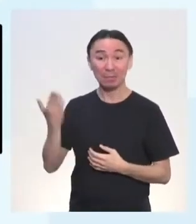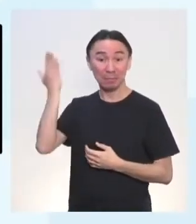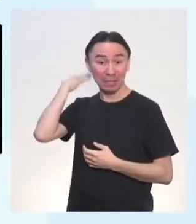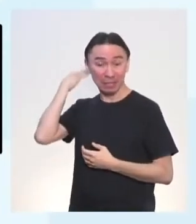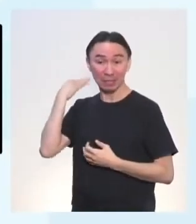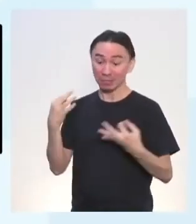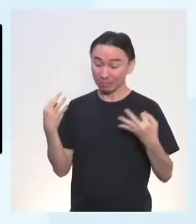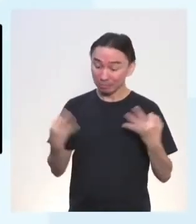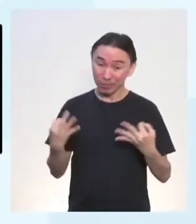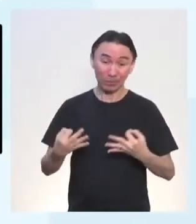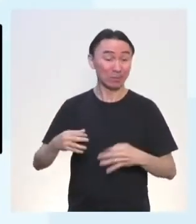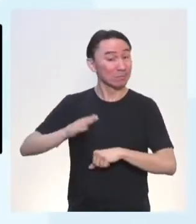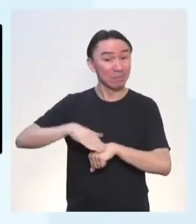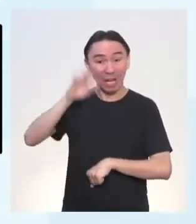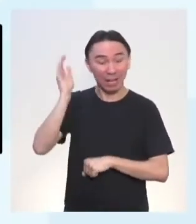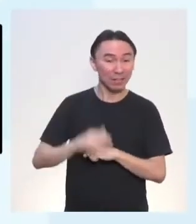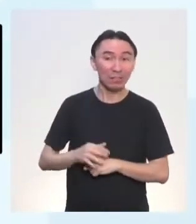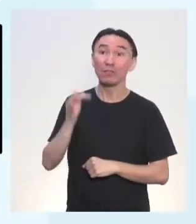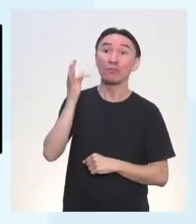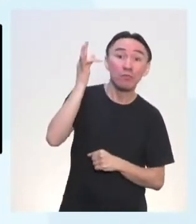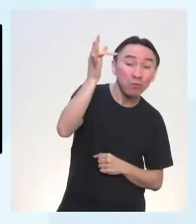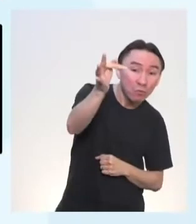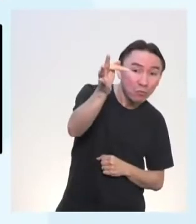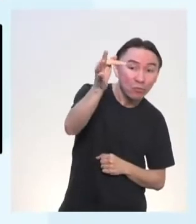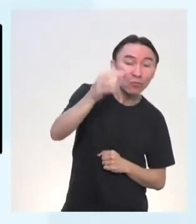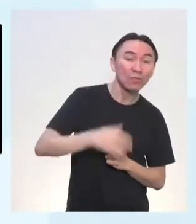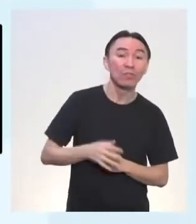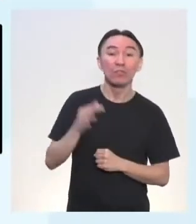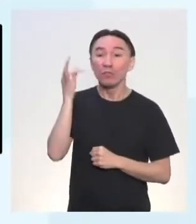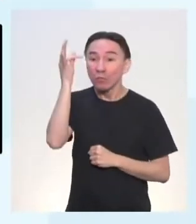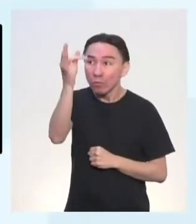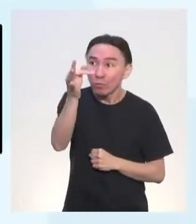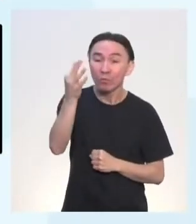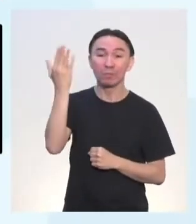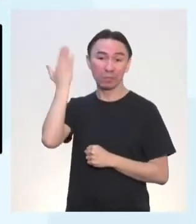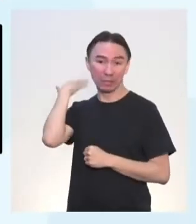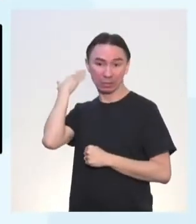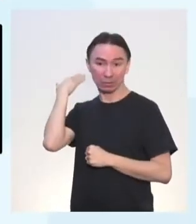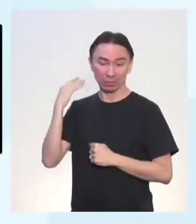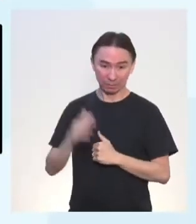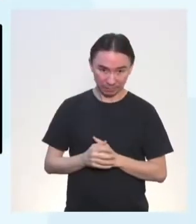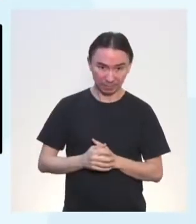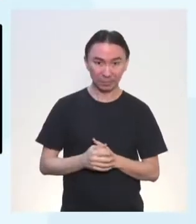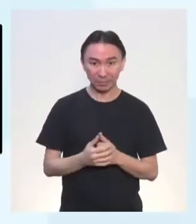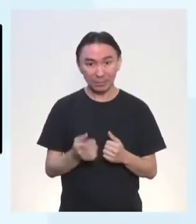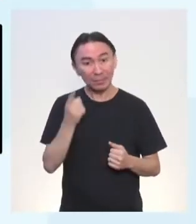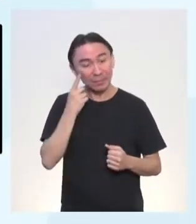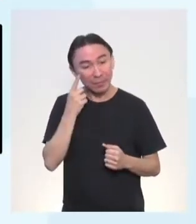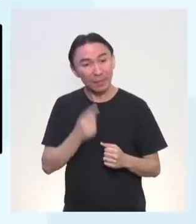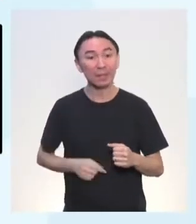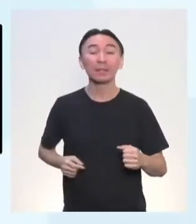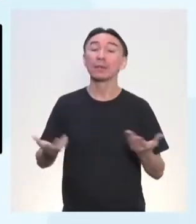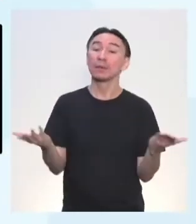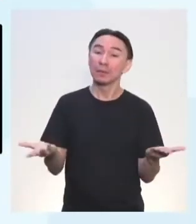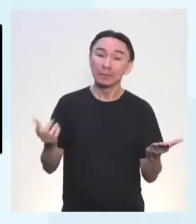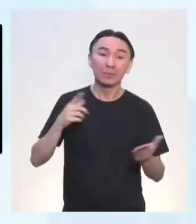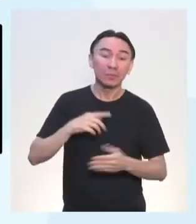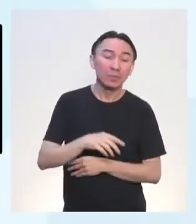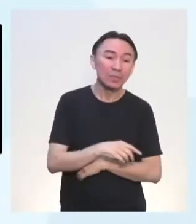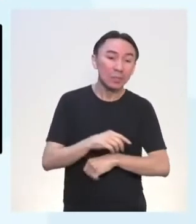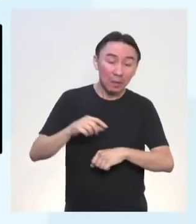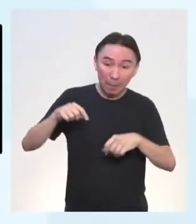presente, futuro do pretérito. Tempos verbais do modo subjuntivo. Presente, pretérito imperfeito